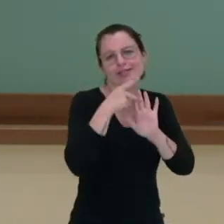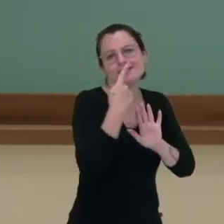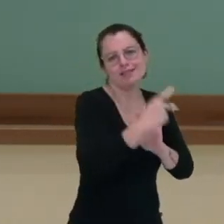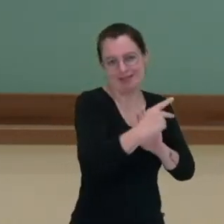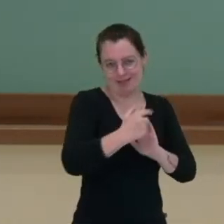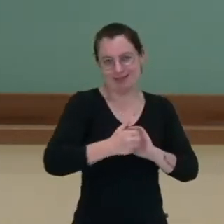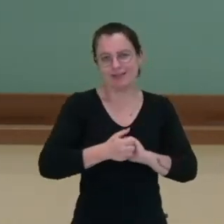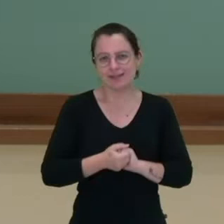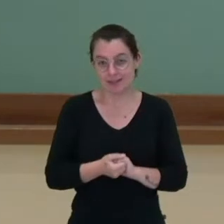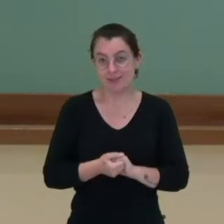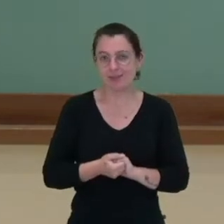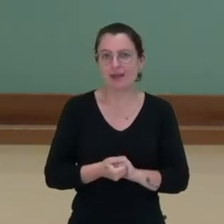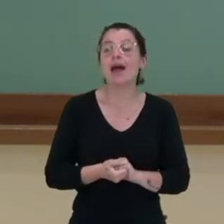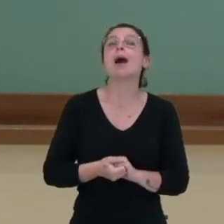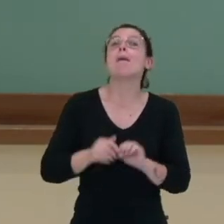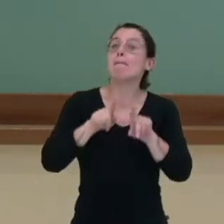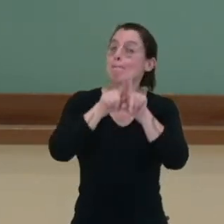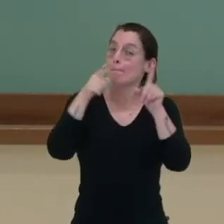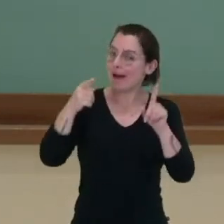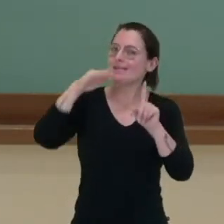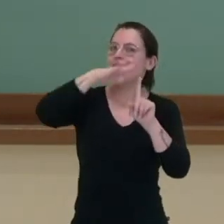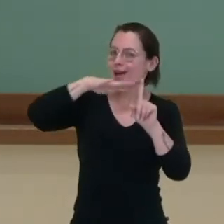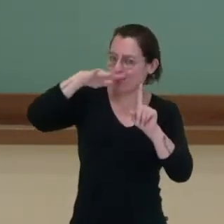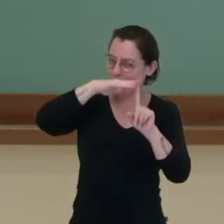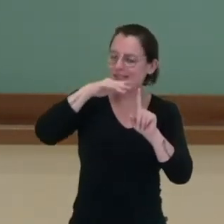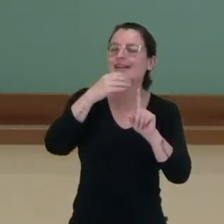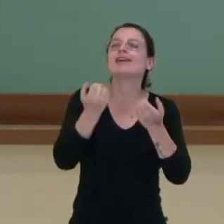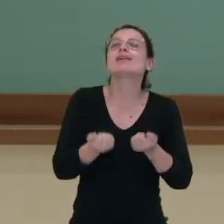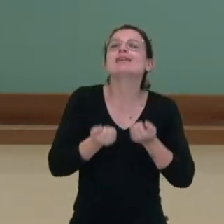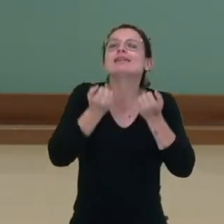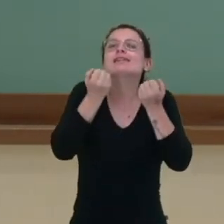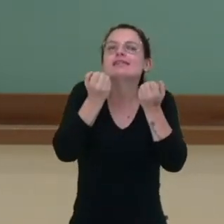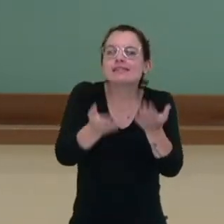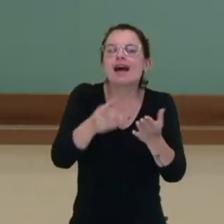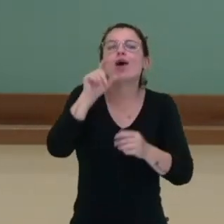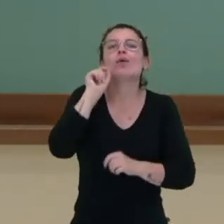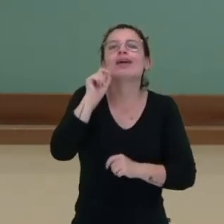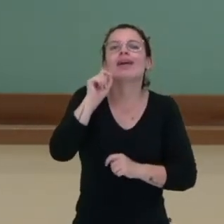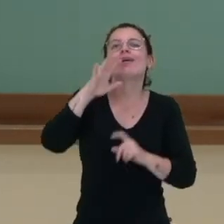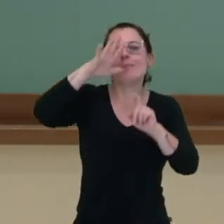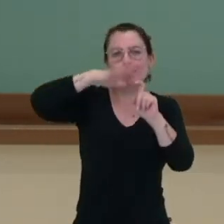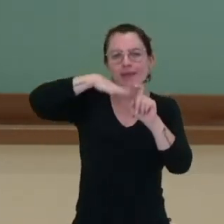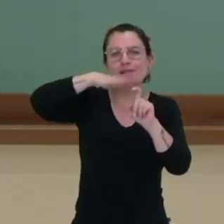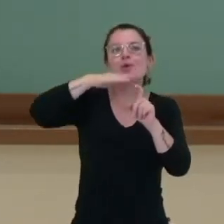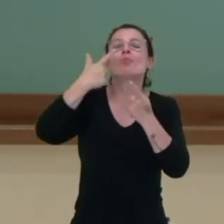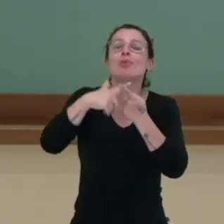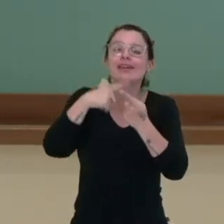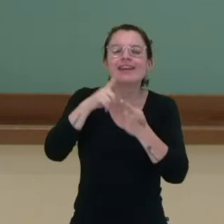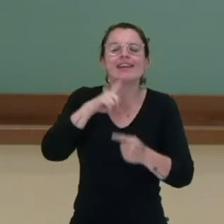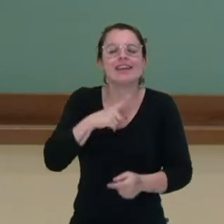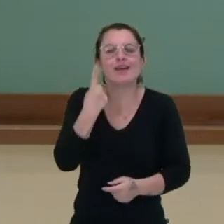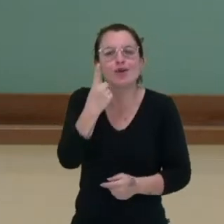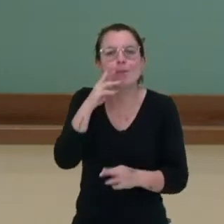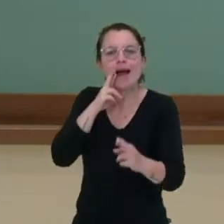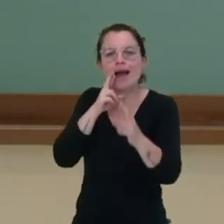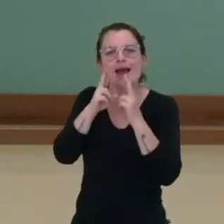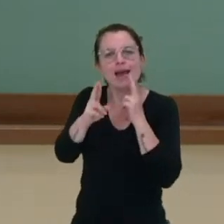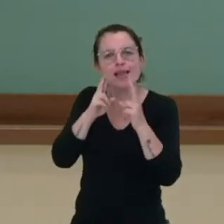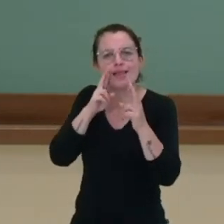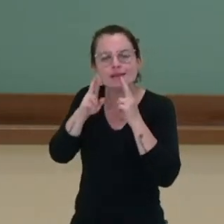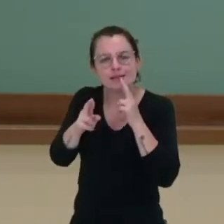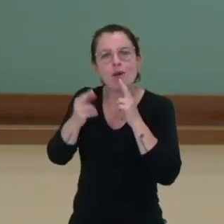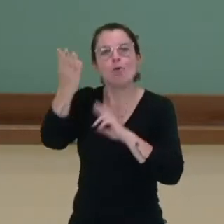lenda. Porém, a antropologia classifica essas histórias como mito, porque ela tem uma relação com o passado,